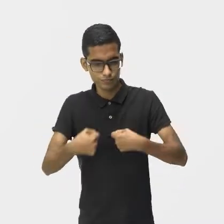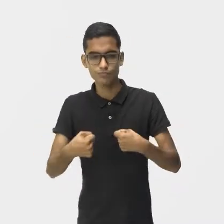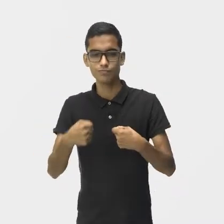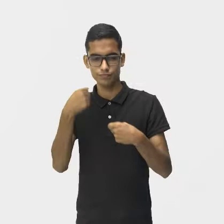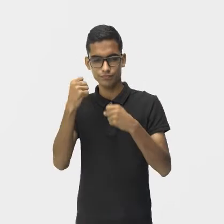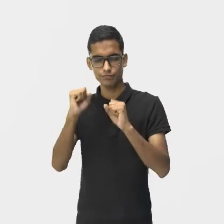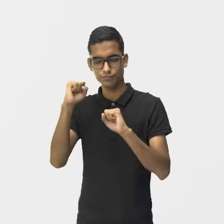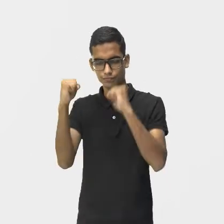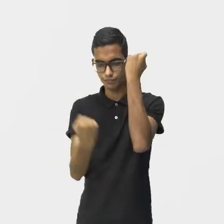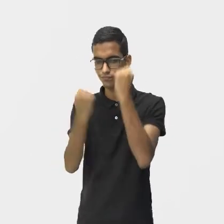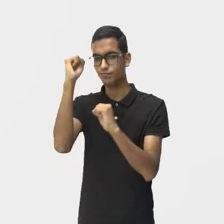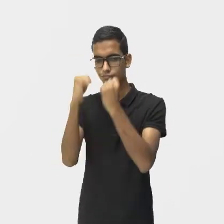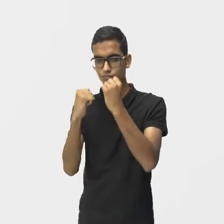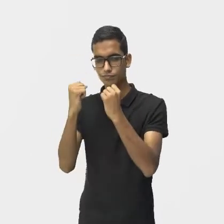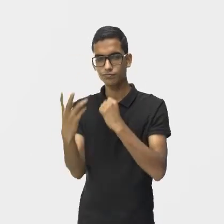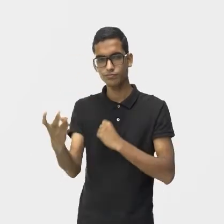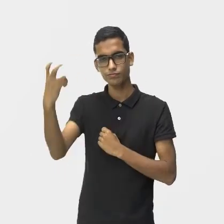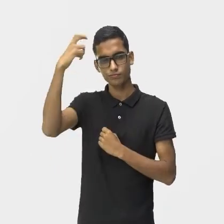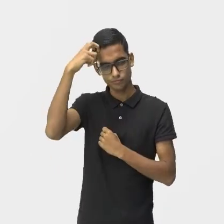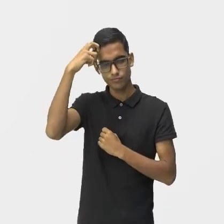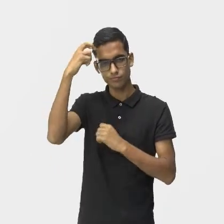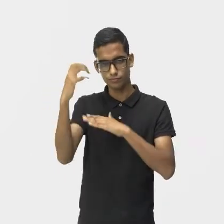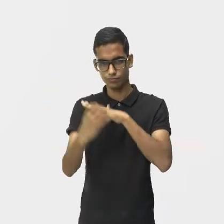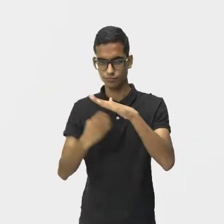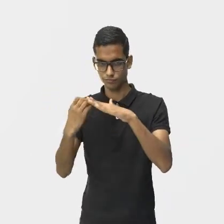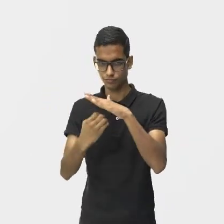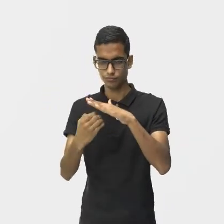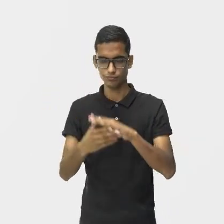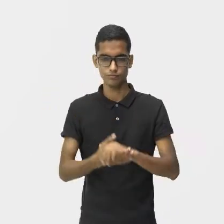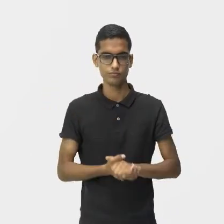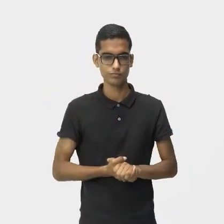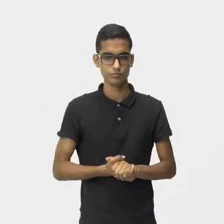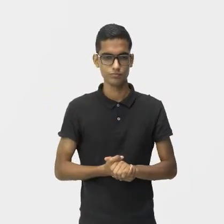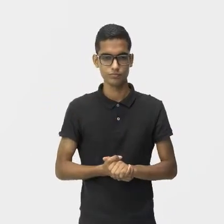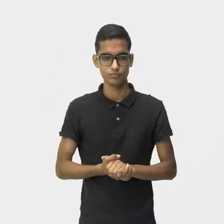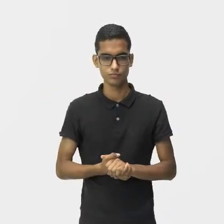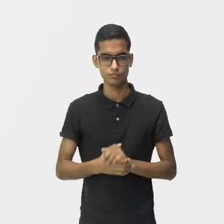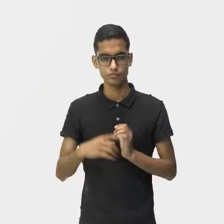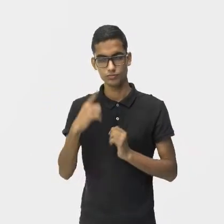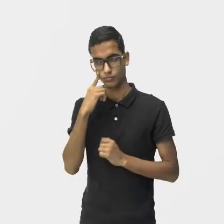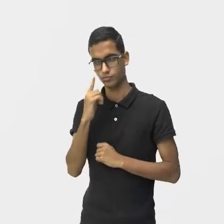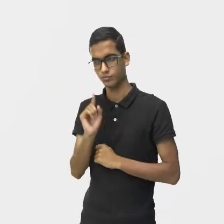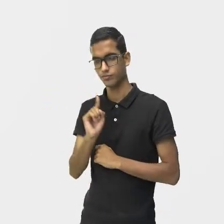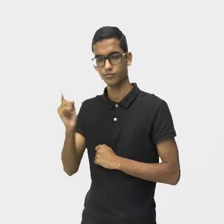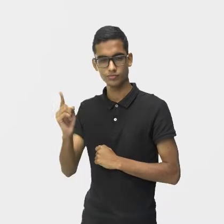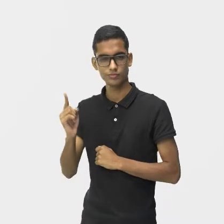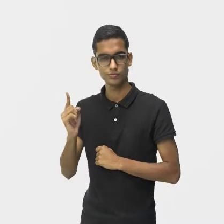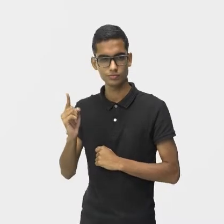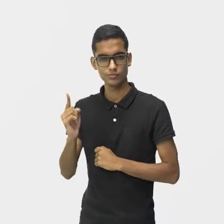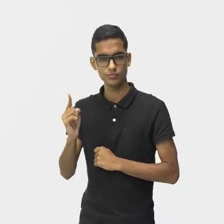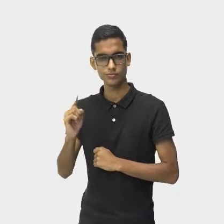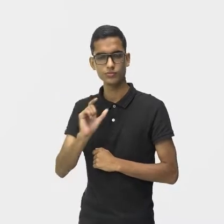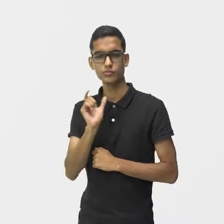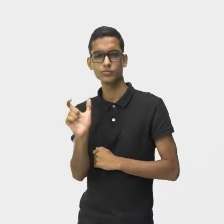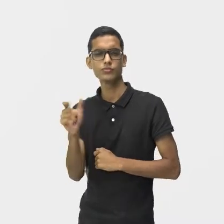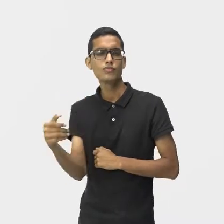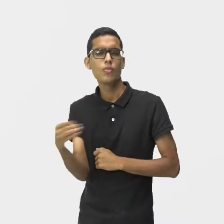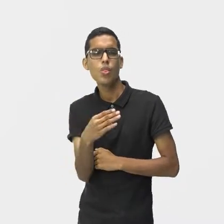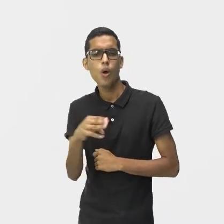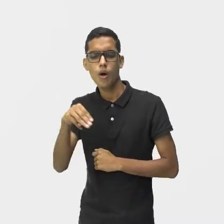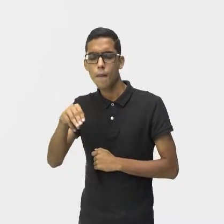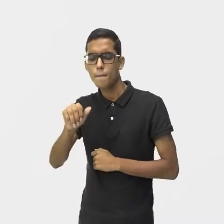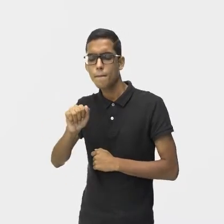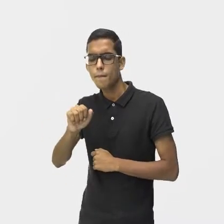cultural. Aqui nessa cartela, nós trouxemos já uma palavrinha nova, que é a cultura de massa.